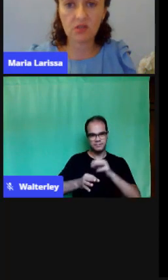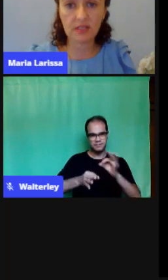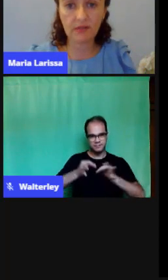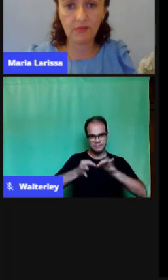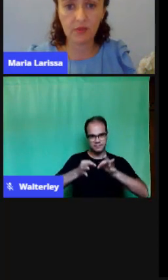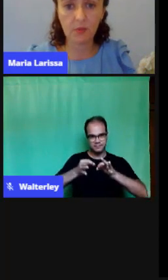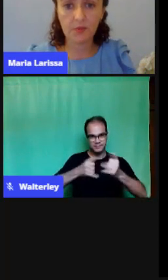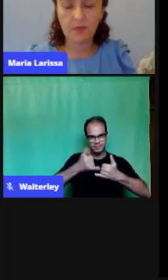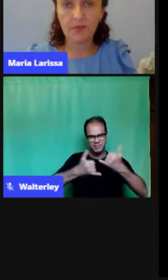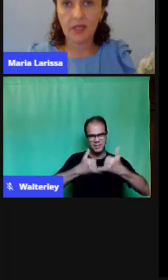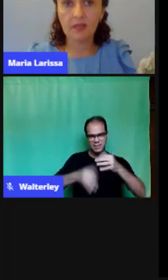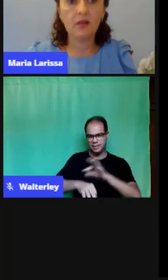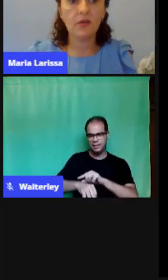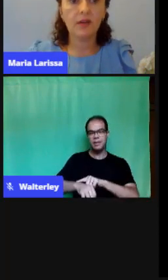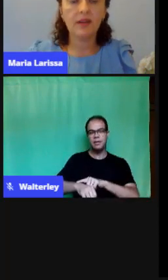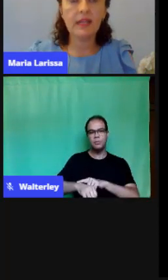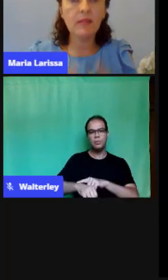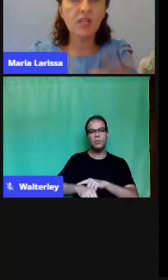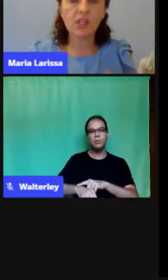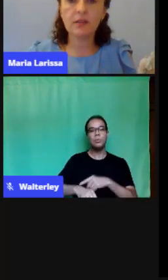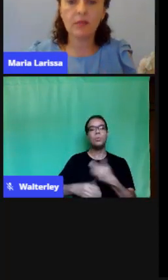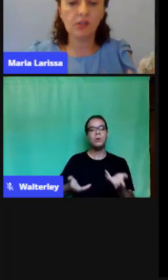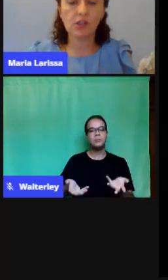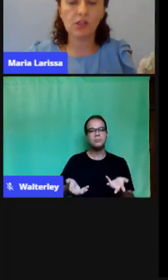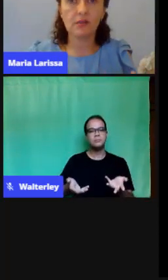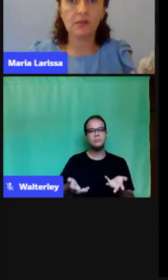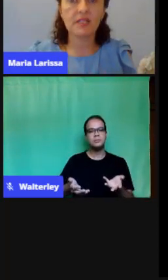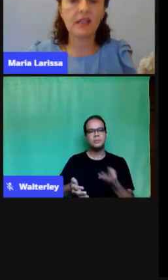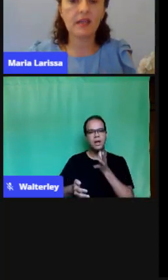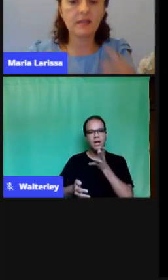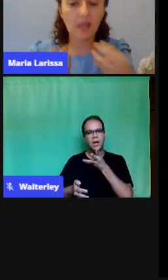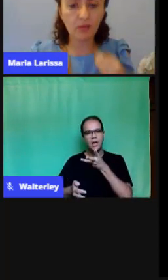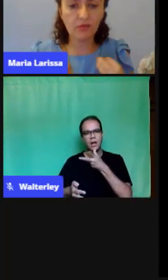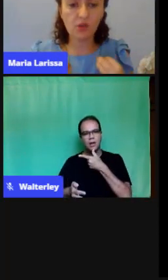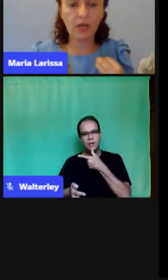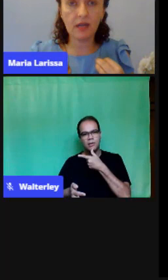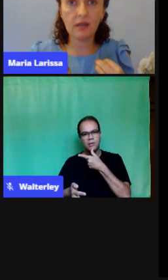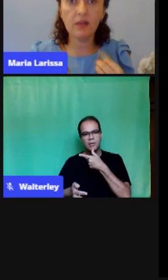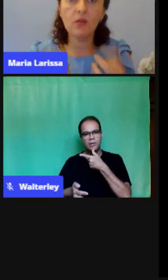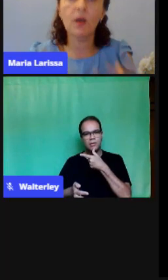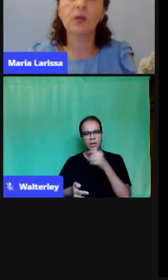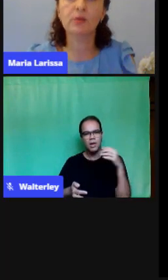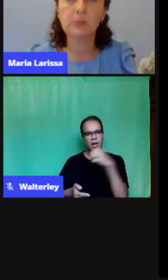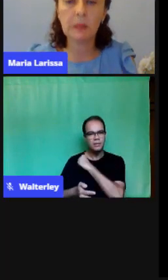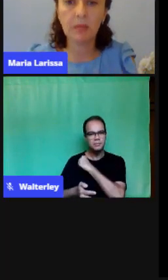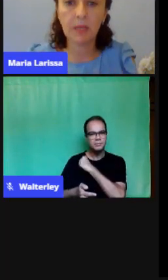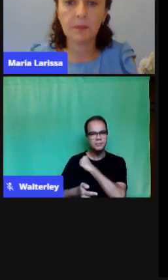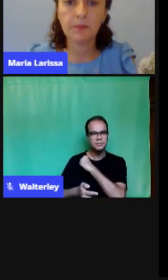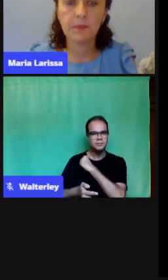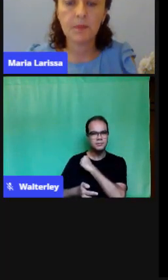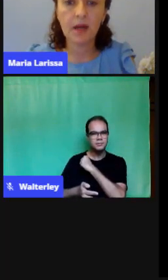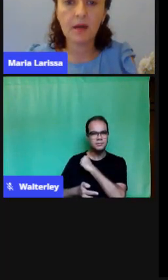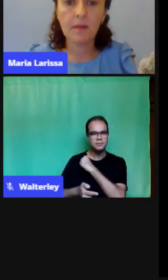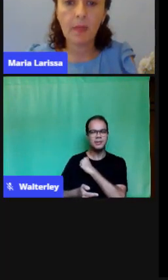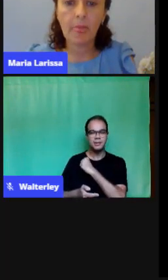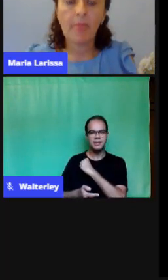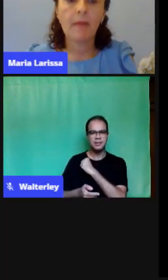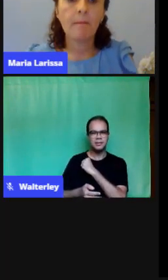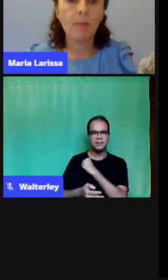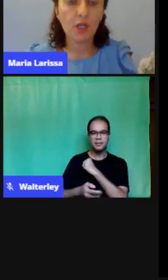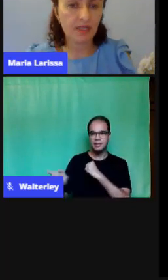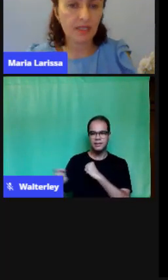conclusão do nosso desafio. Então, imediatamente, você recebe um feedback e o aluno também.